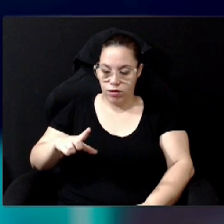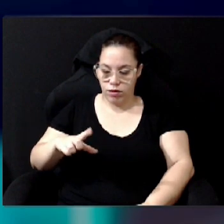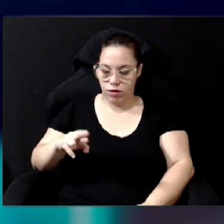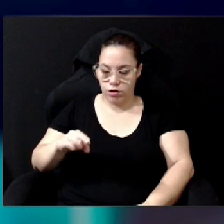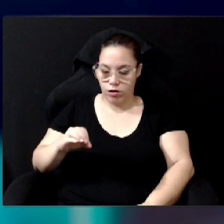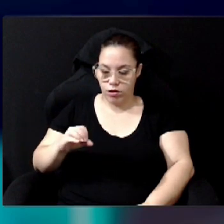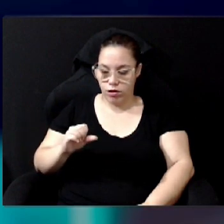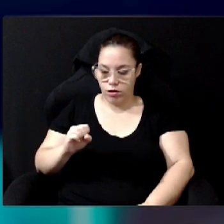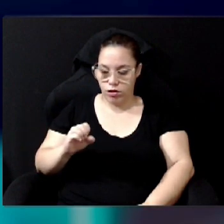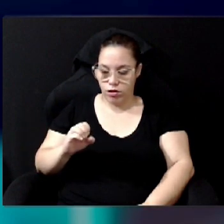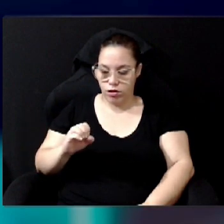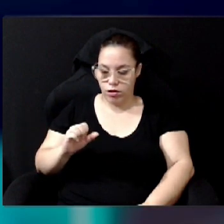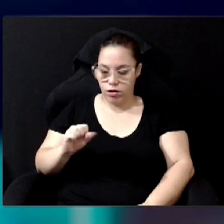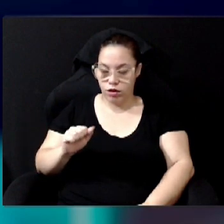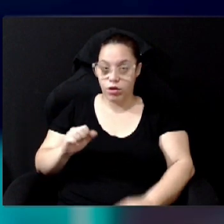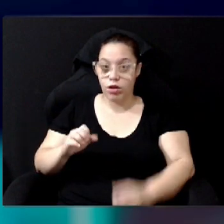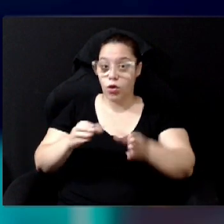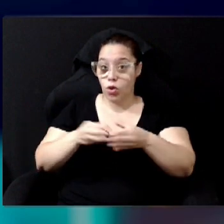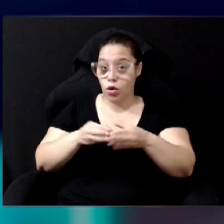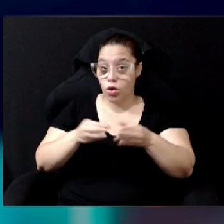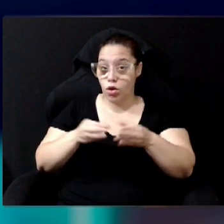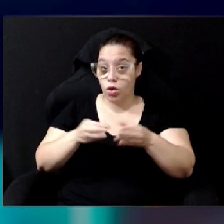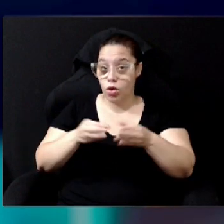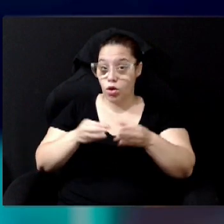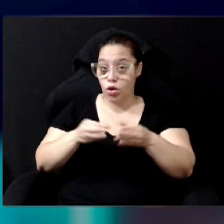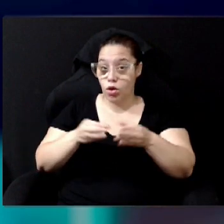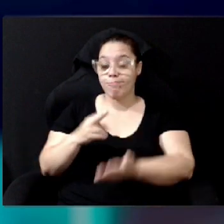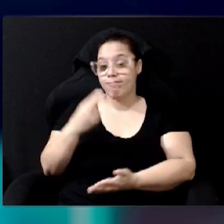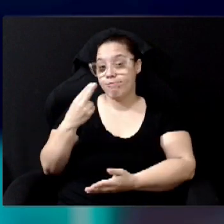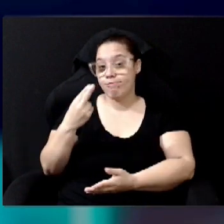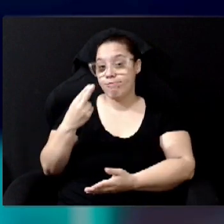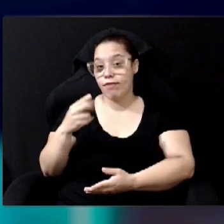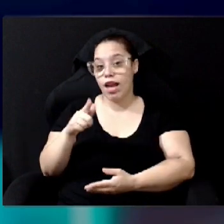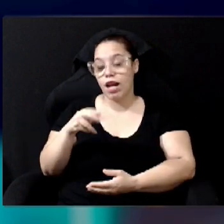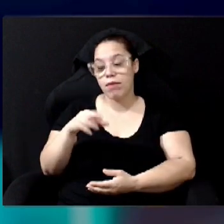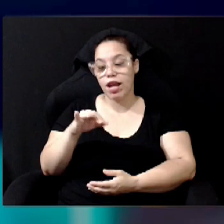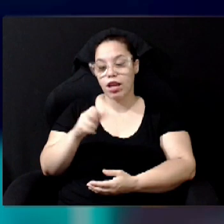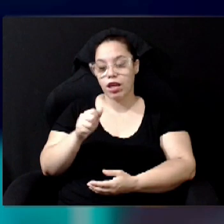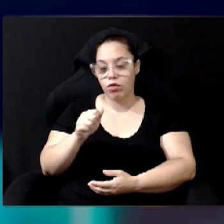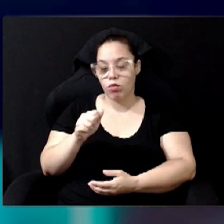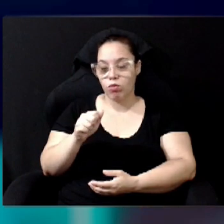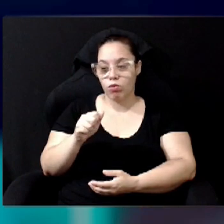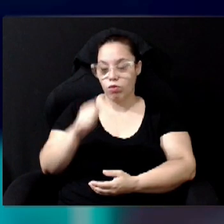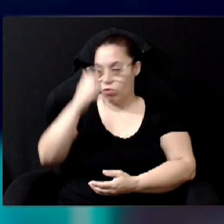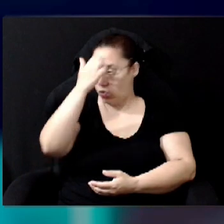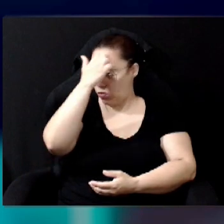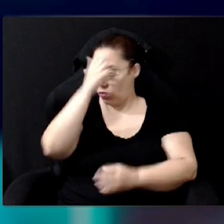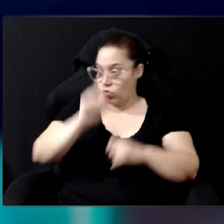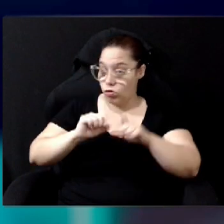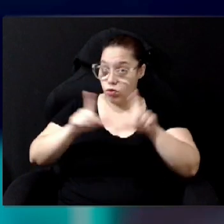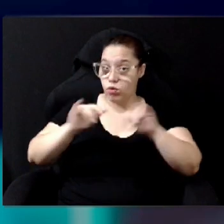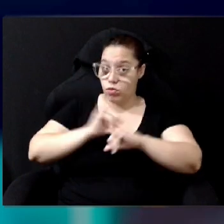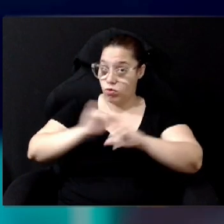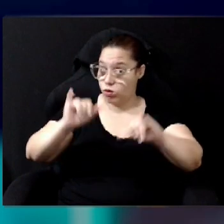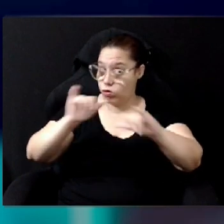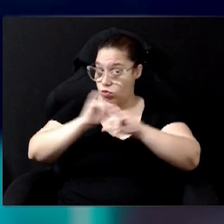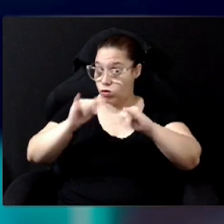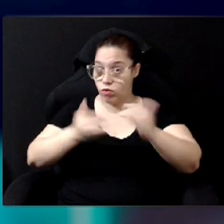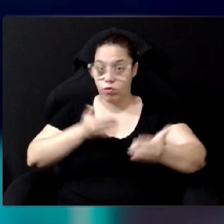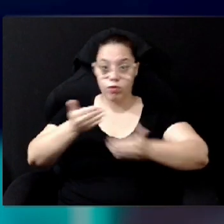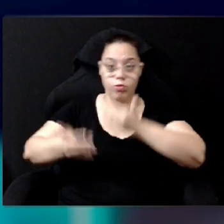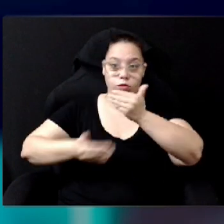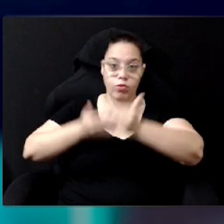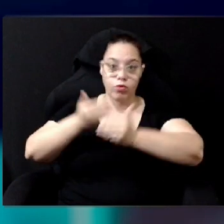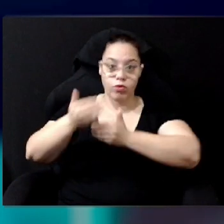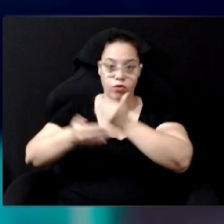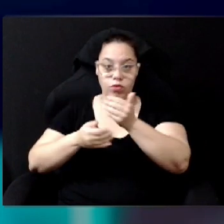sambistas, a grupos de samba ou agremiações que tenham se destacado na divulgação, promoção, difusão